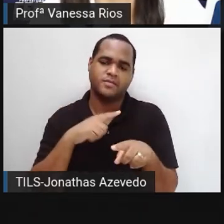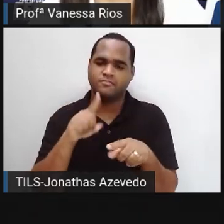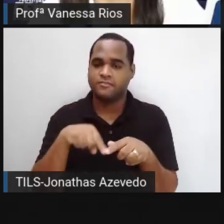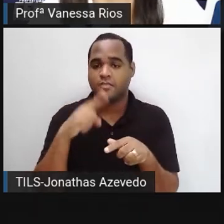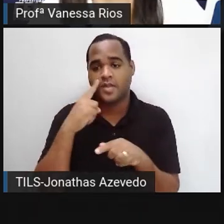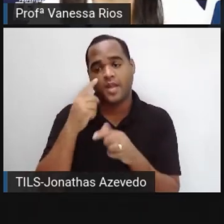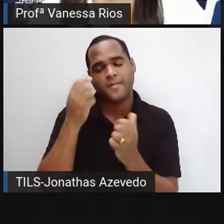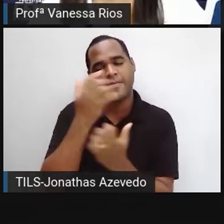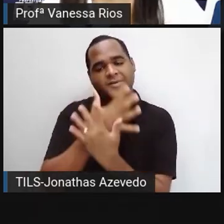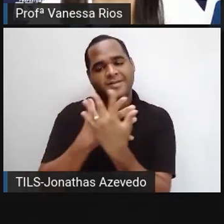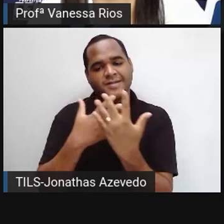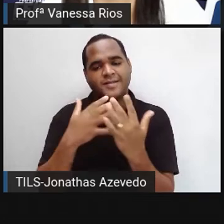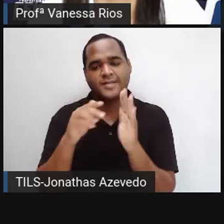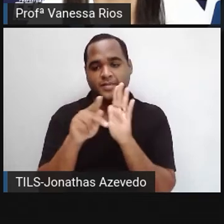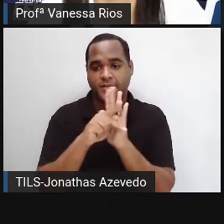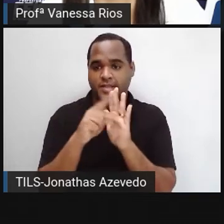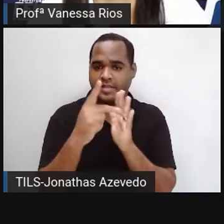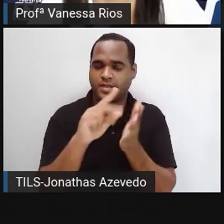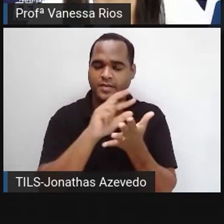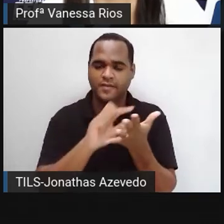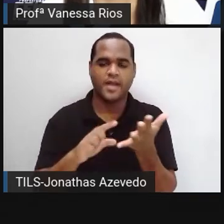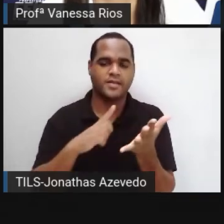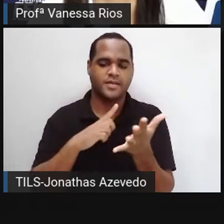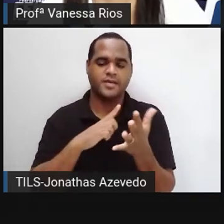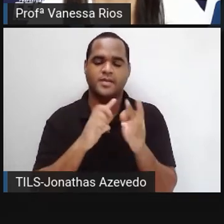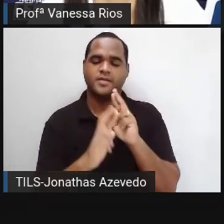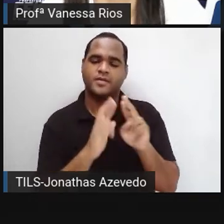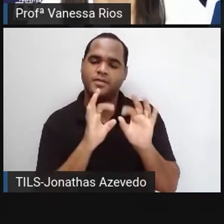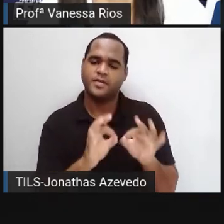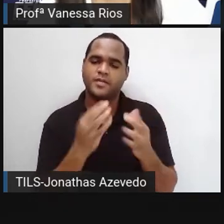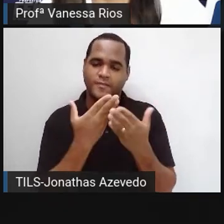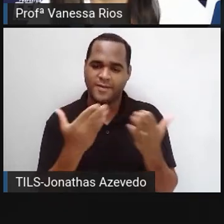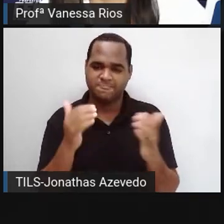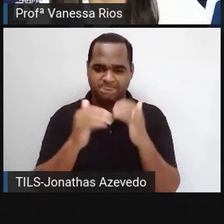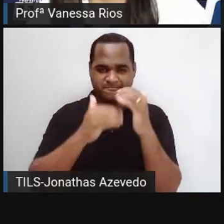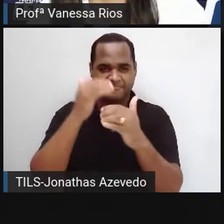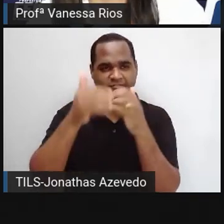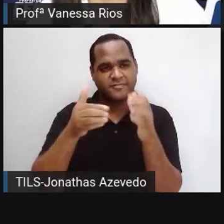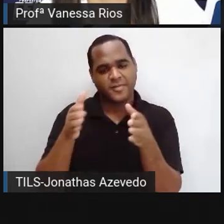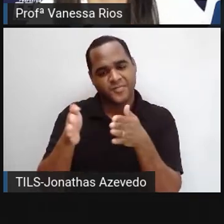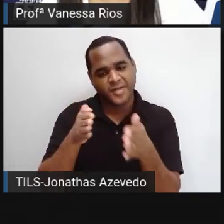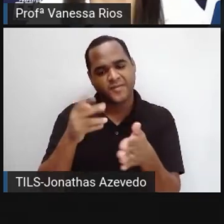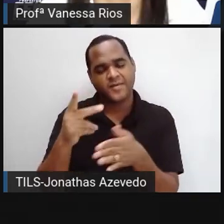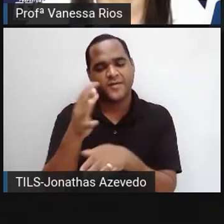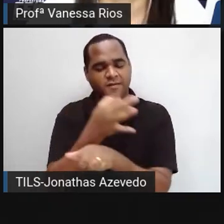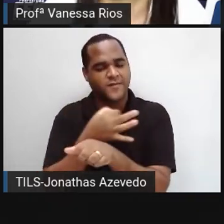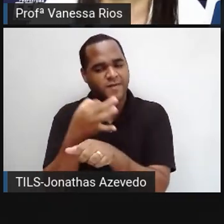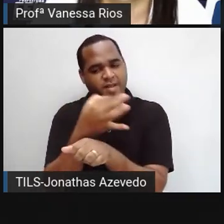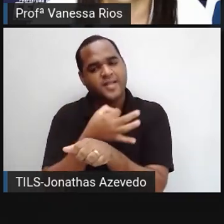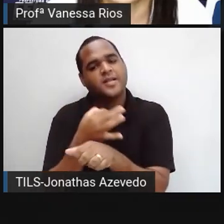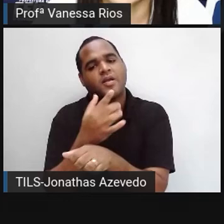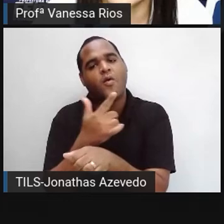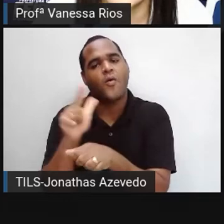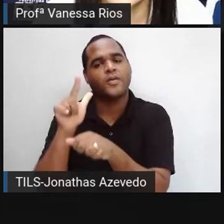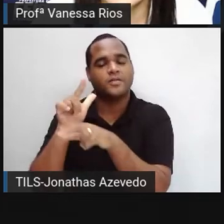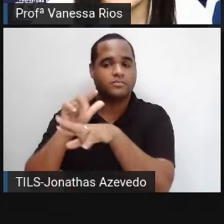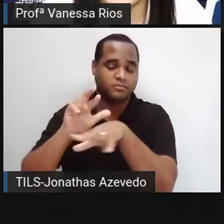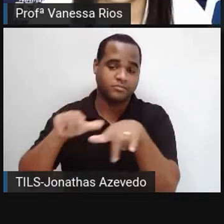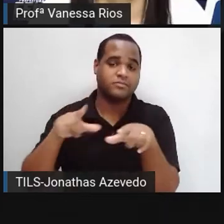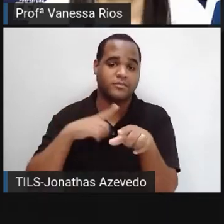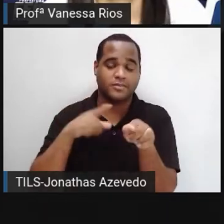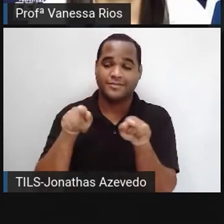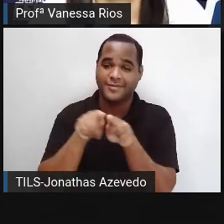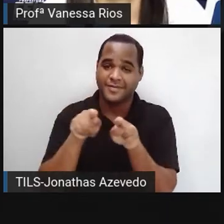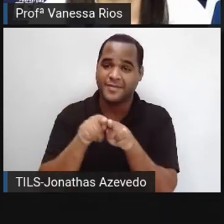música pode fazer parte das atividades desenvolvidas por você no período das férias e em outras situações